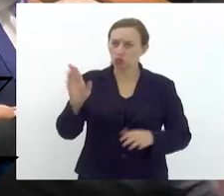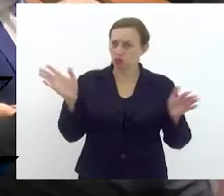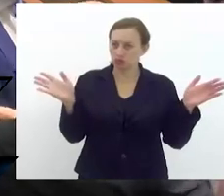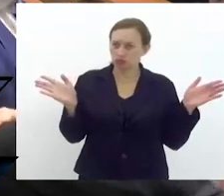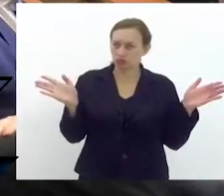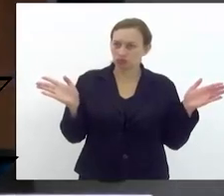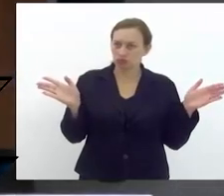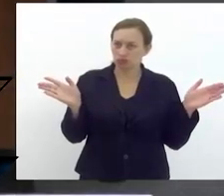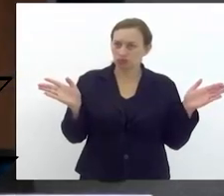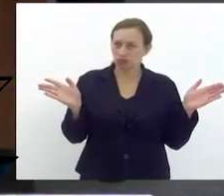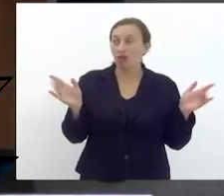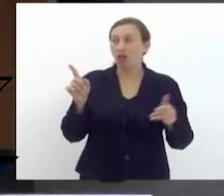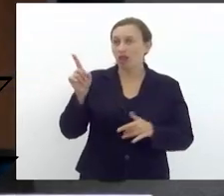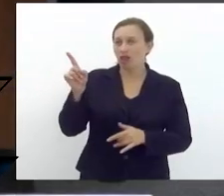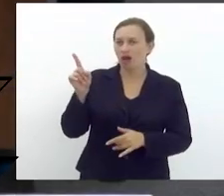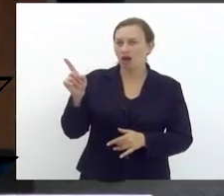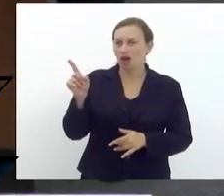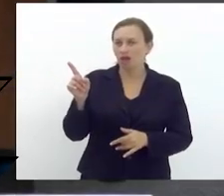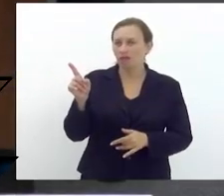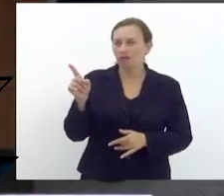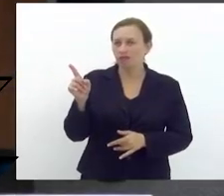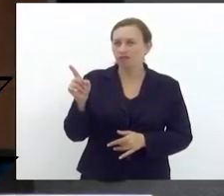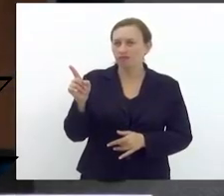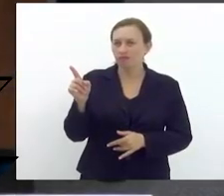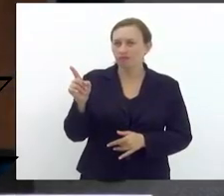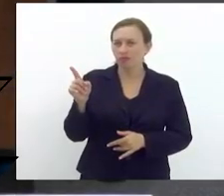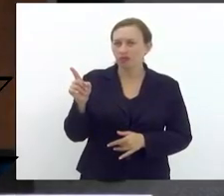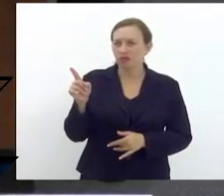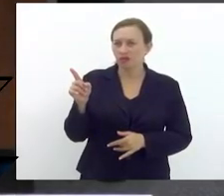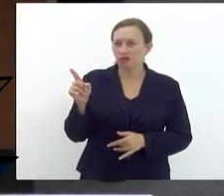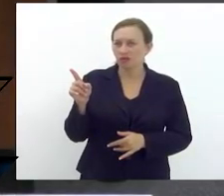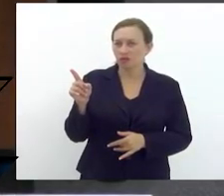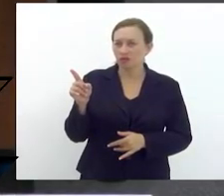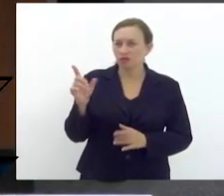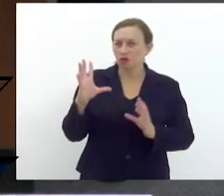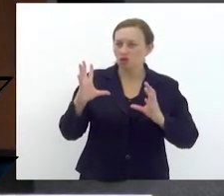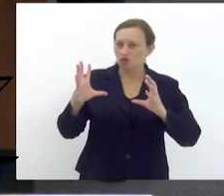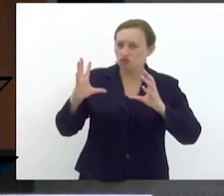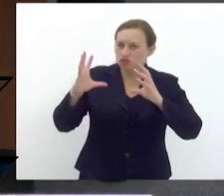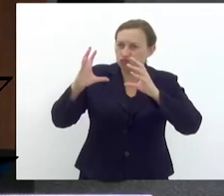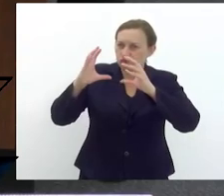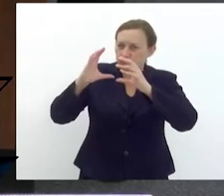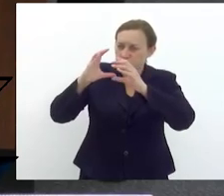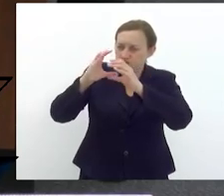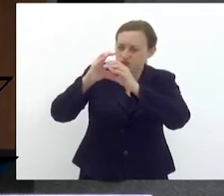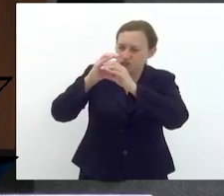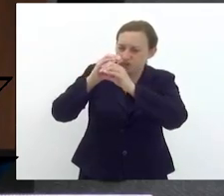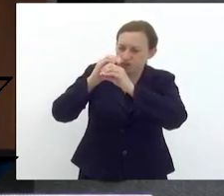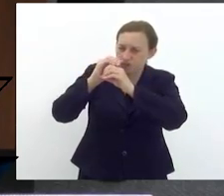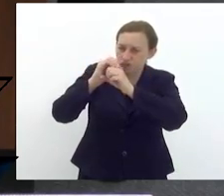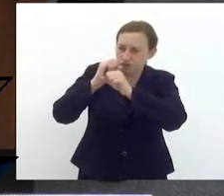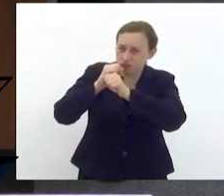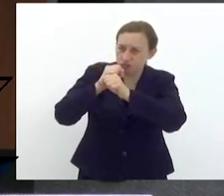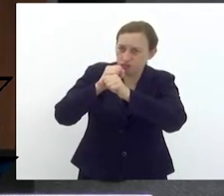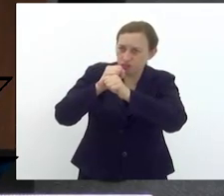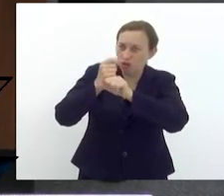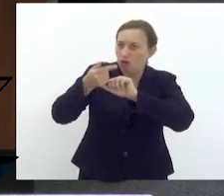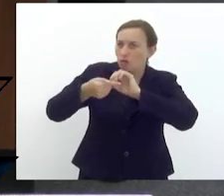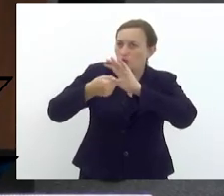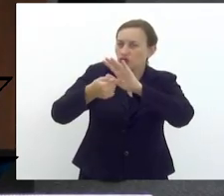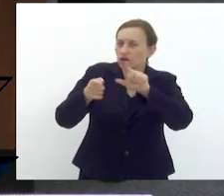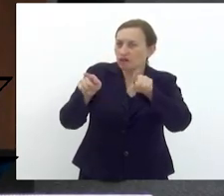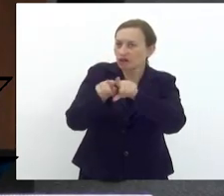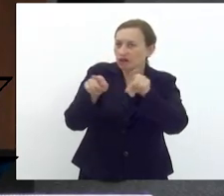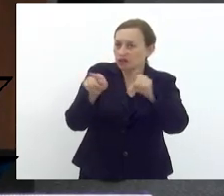ali coberto pela Negritude da noite simbolizava também